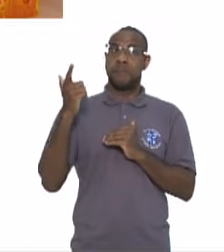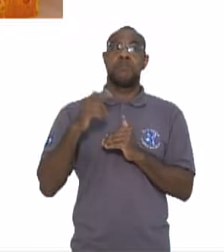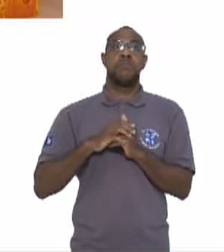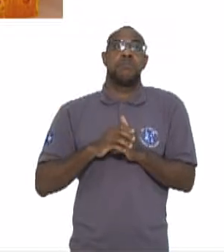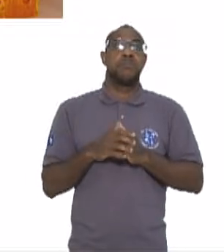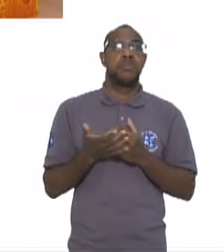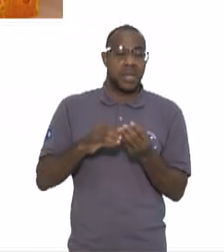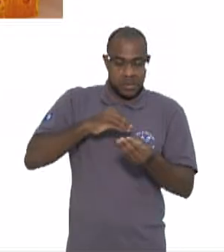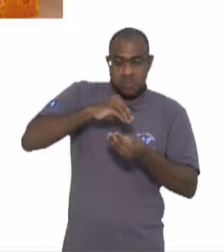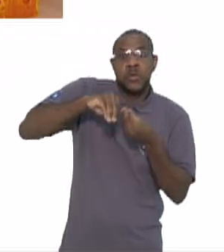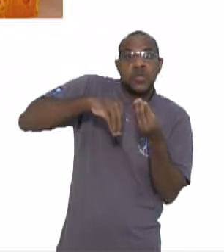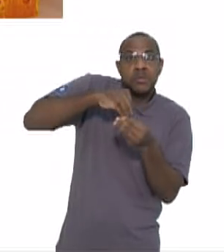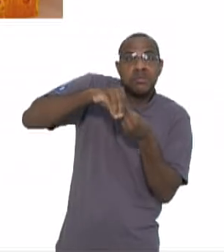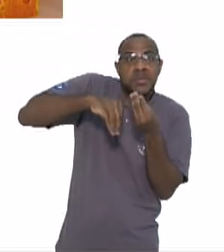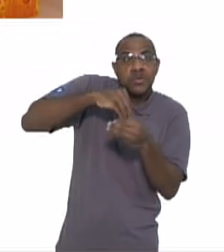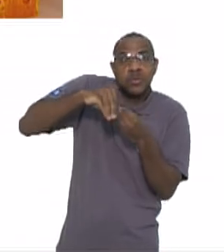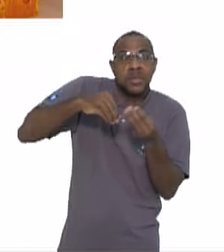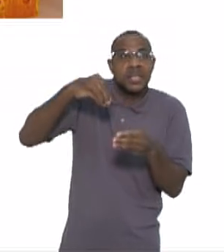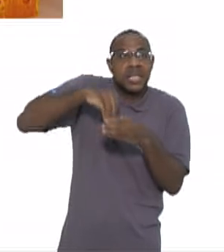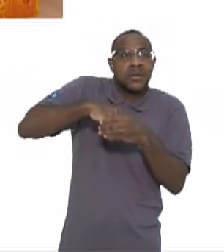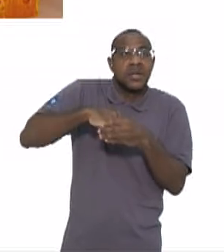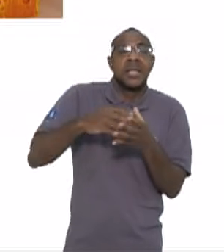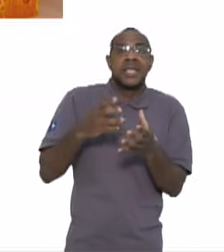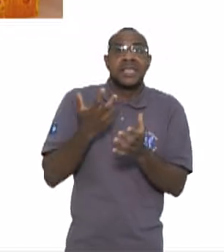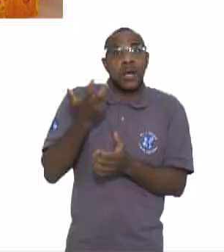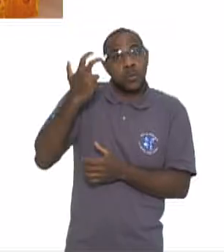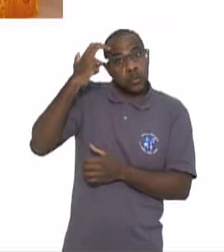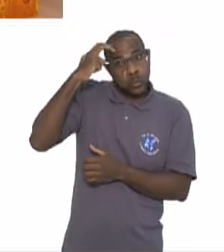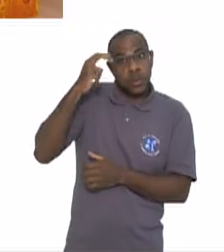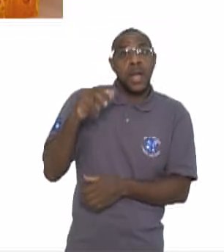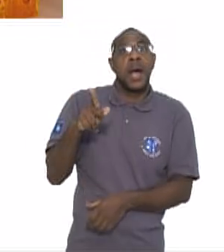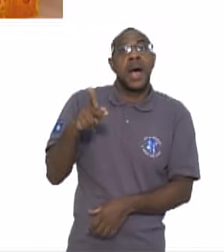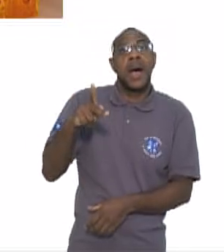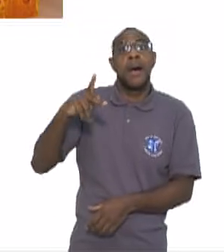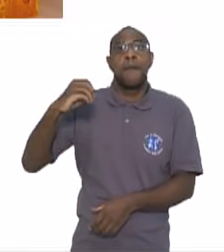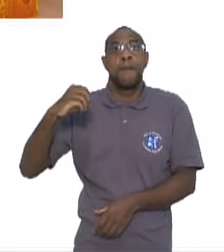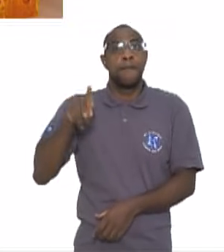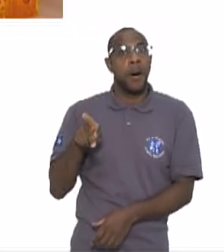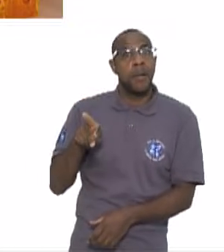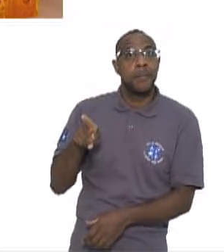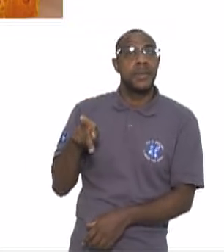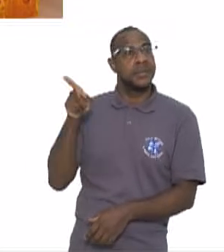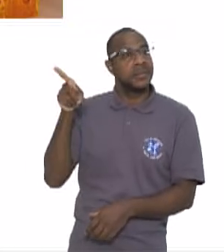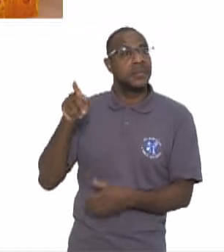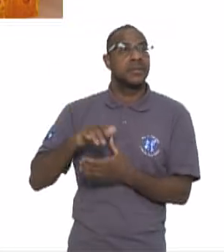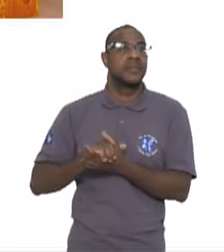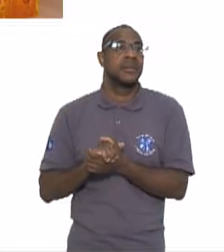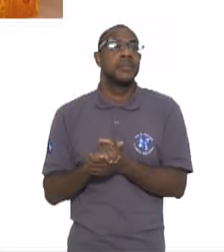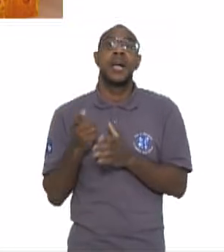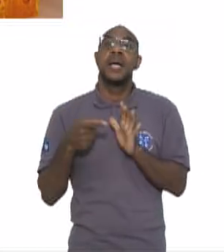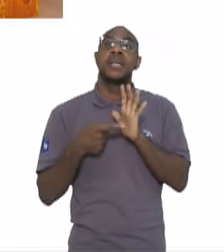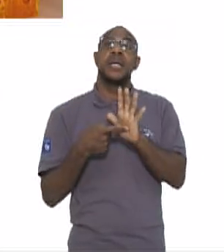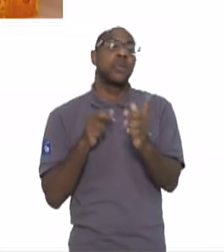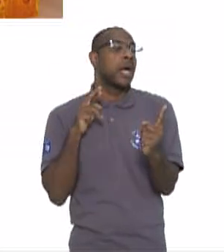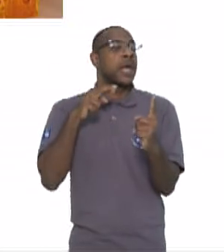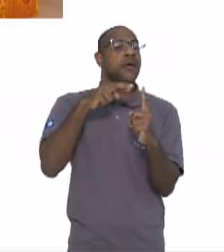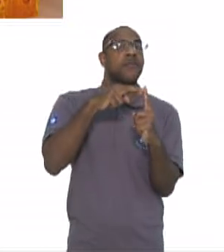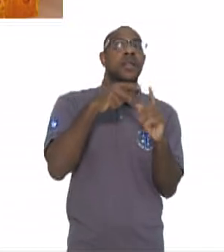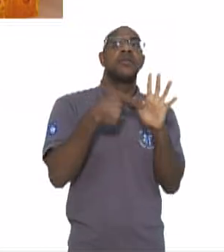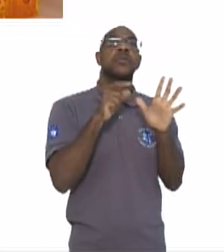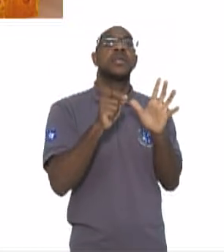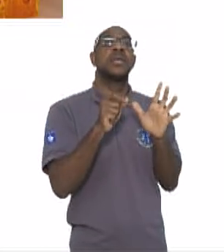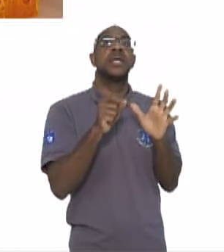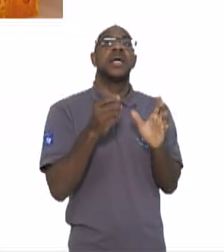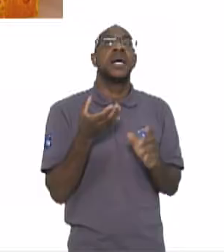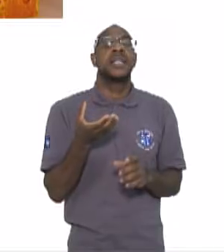esses elementos da cultura pop, mas usando até referências mesmo dos indígenas, né? Os indígenas americanos que fazem totens,